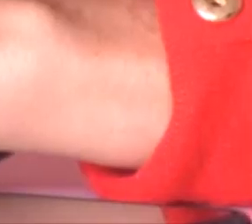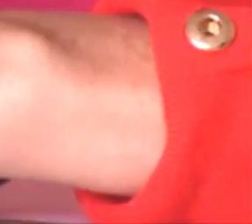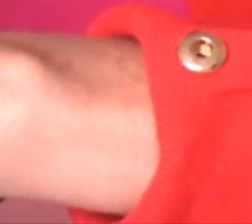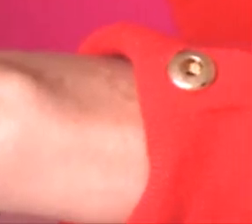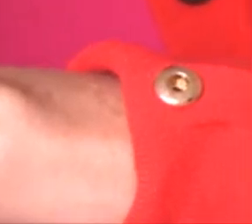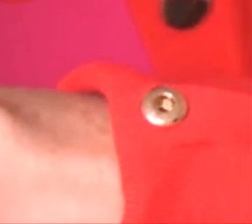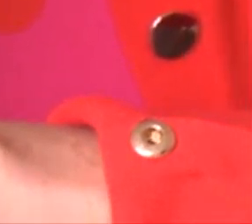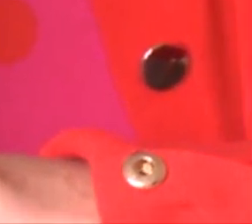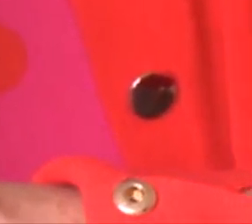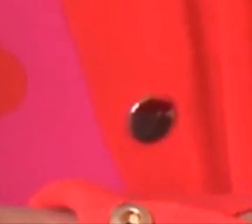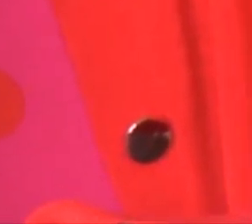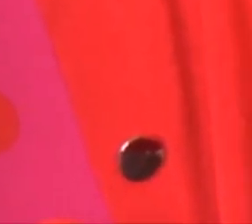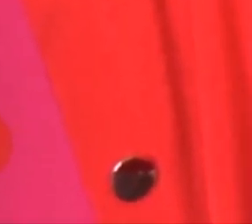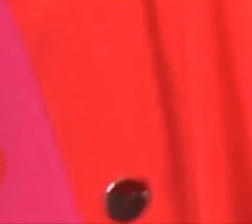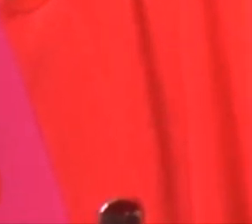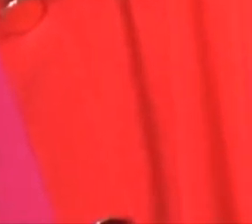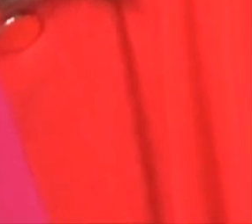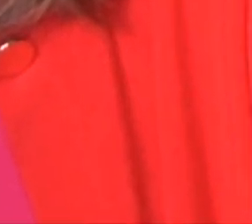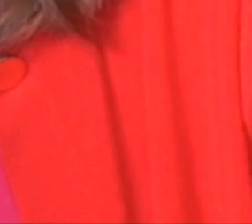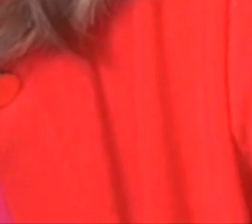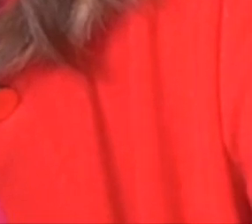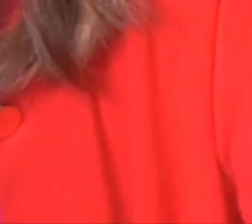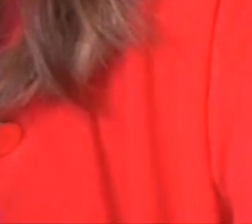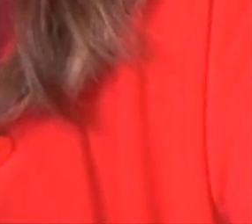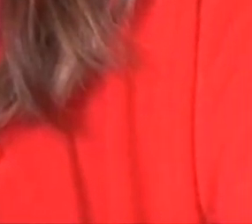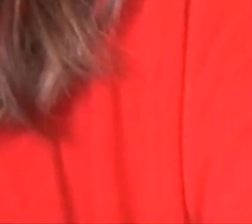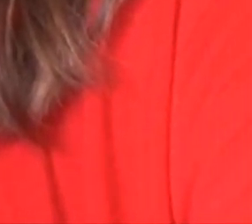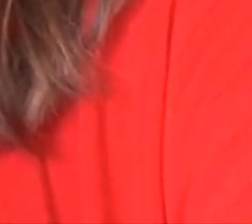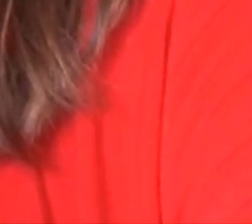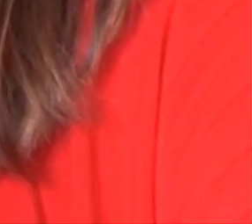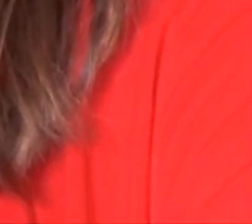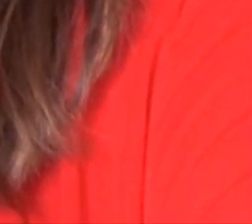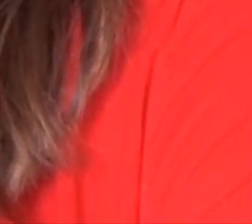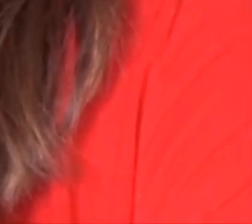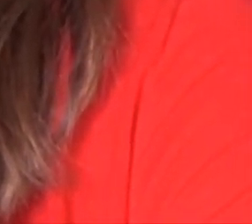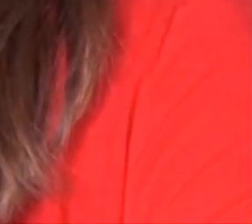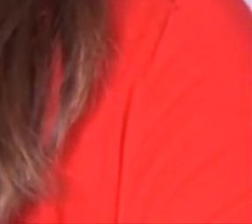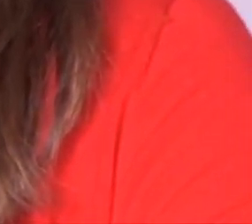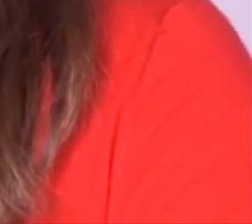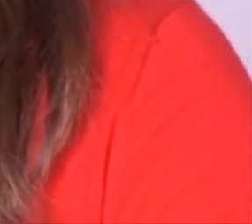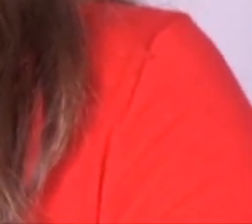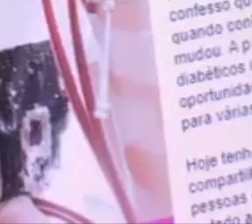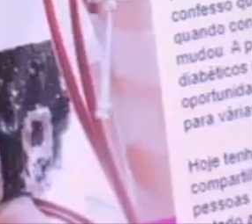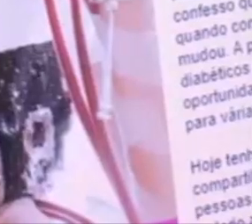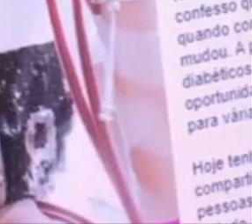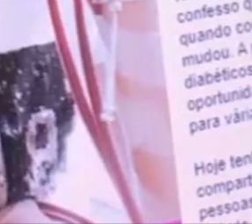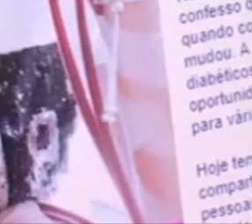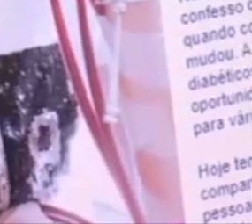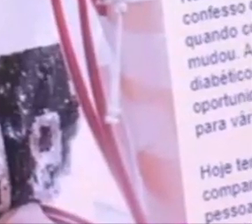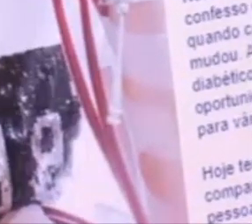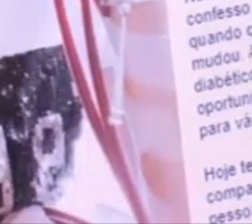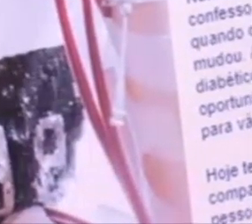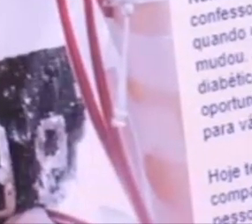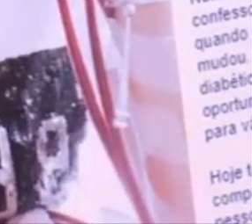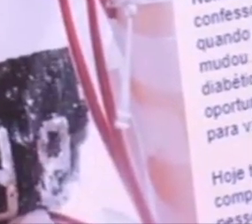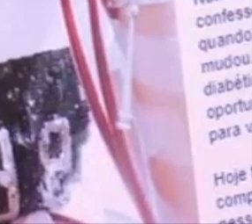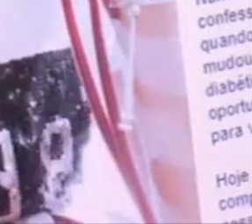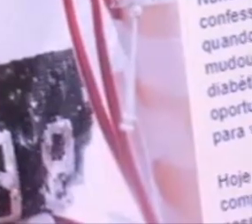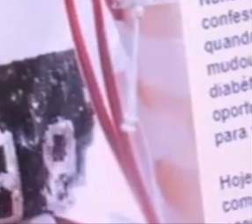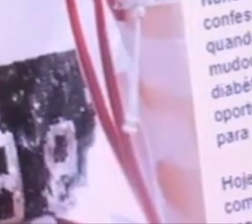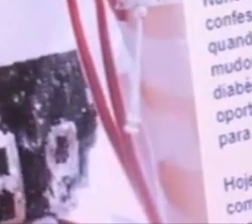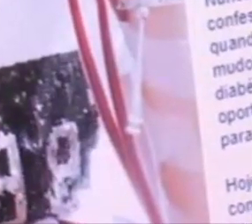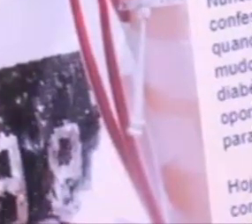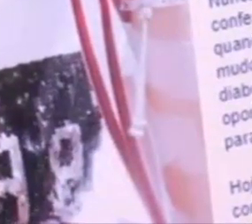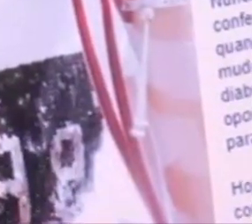foi diagnosticada com o tipo 1 da doença quando tinha 13 anos. Criou o movimento Divabética para